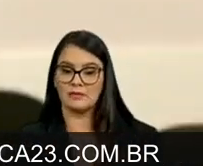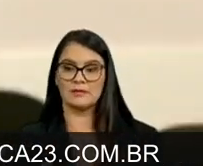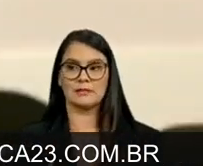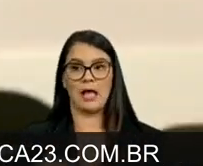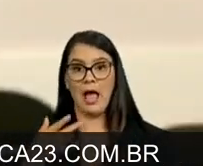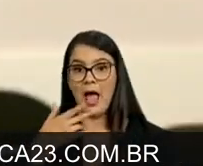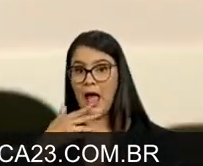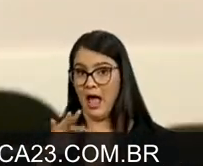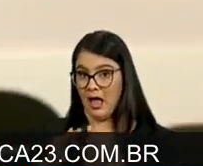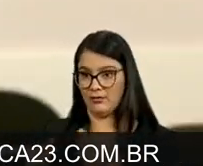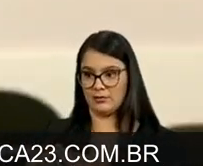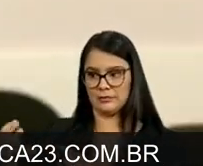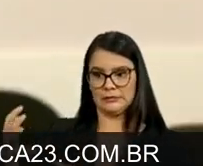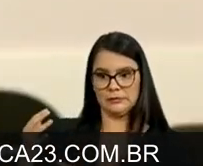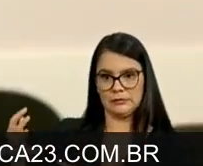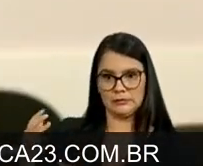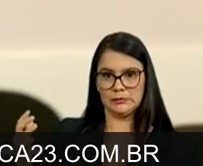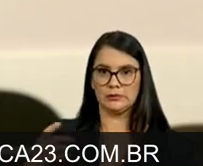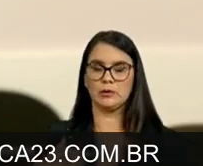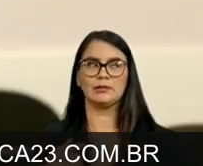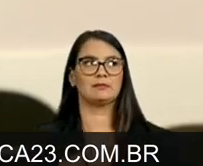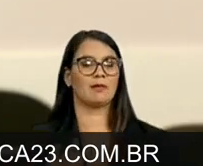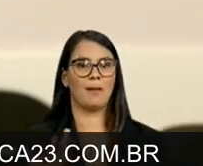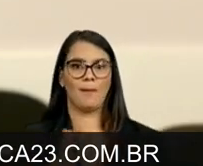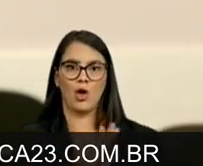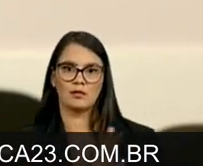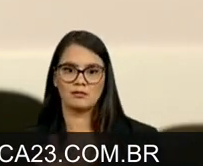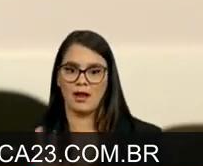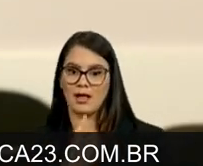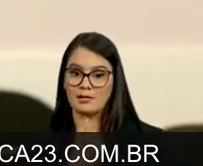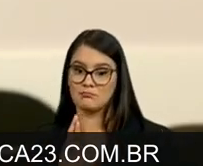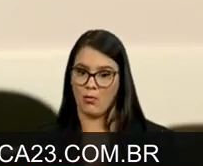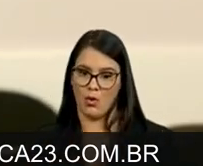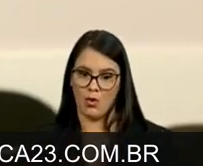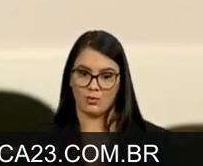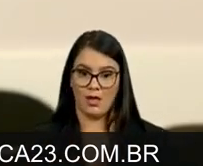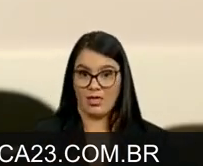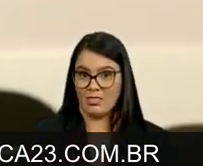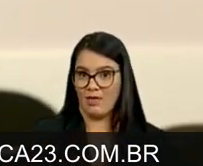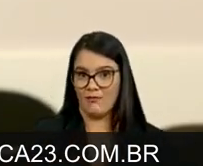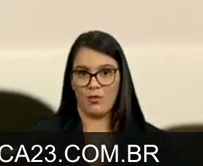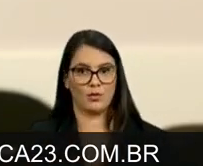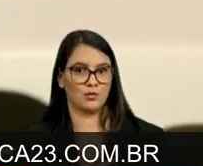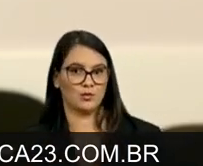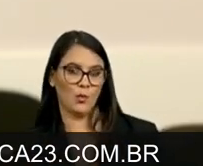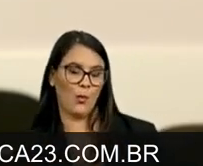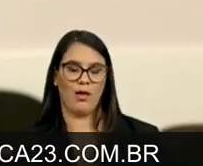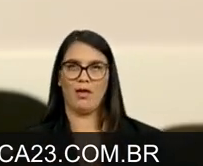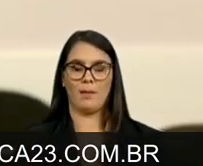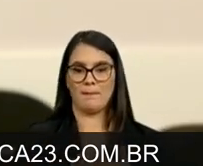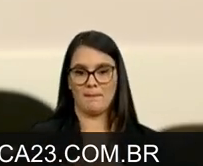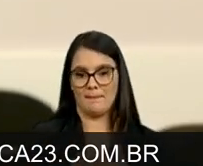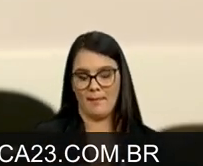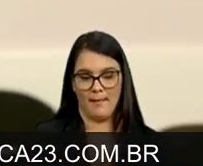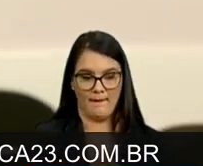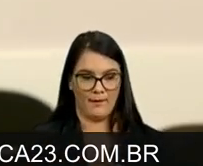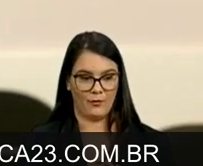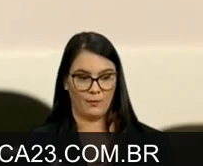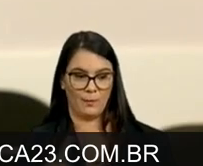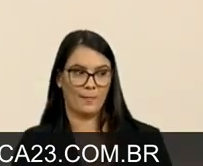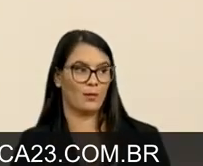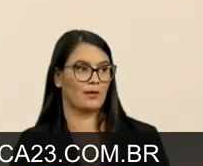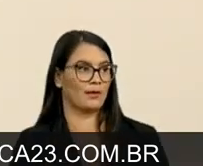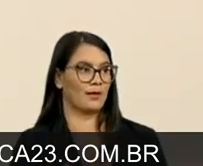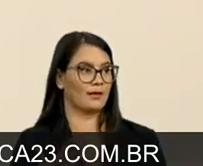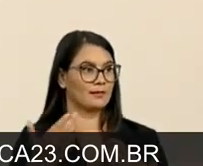dos pais, a nossa autocobrança, a gente querer mostrar resultado. Então, assim, às vezes o nervosismo não vem nem em função do que a gente espera